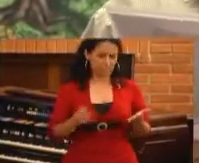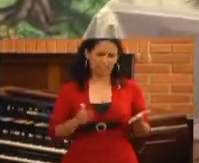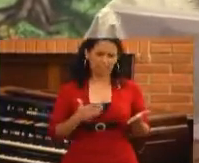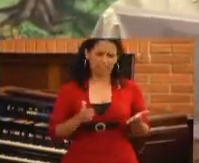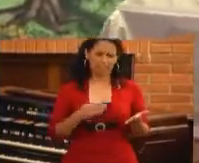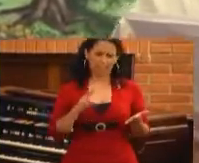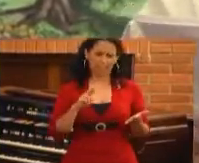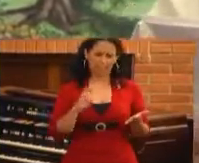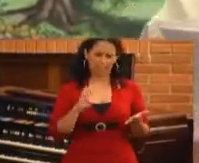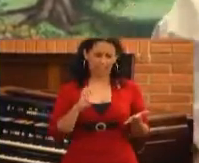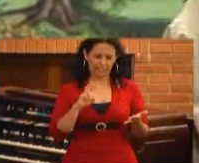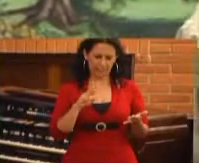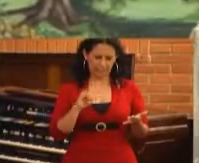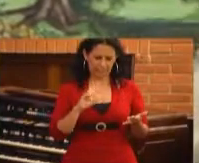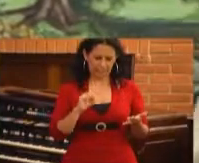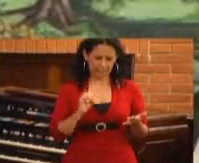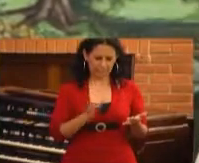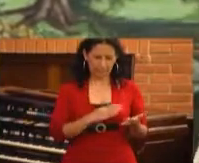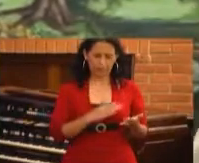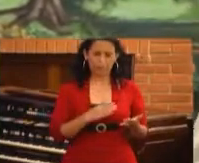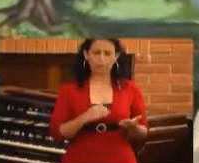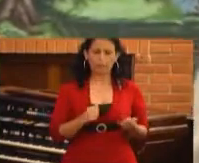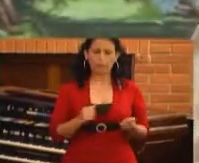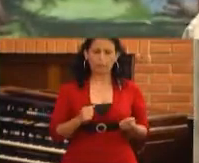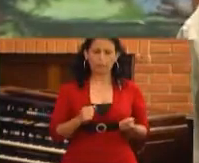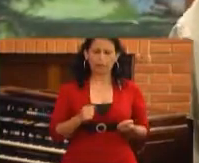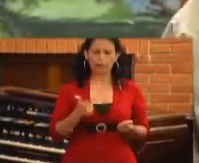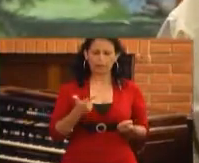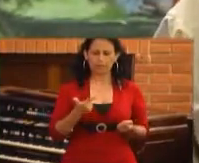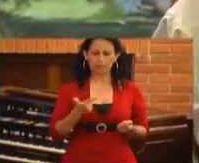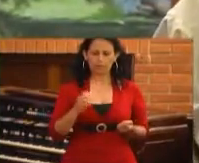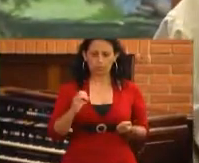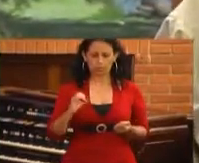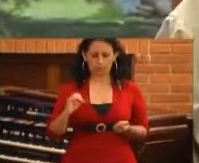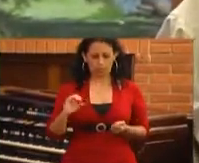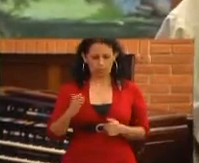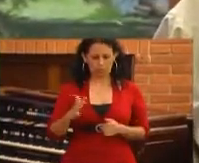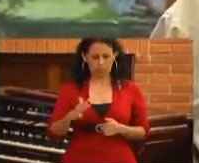editora Parma. Eu quero dar todas as fontes.